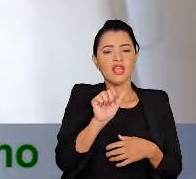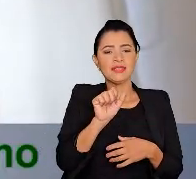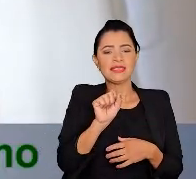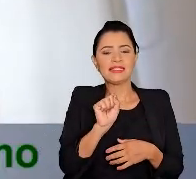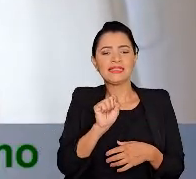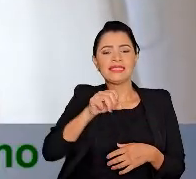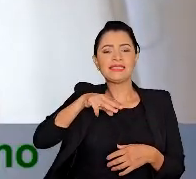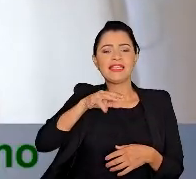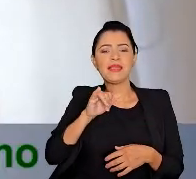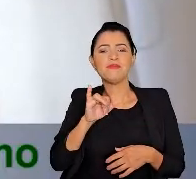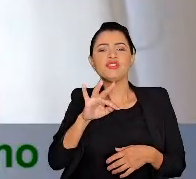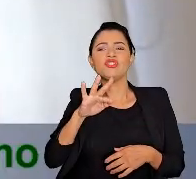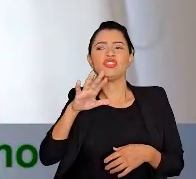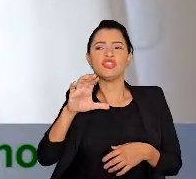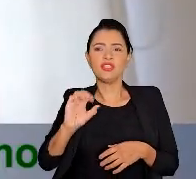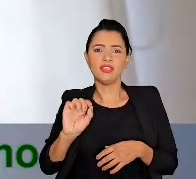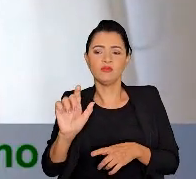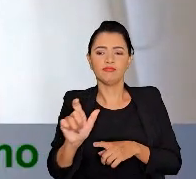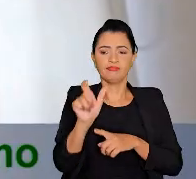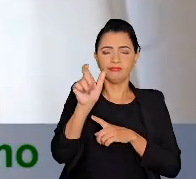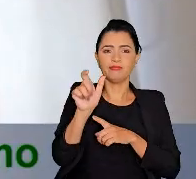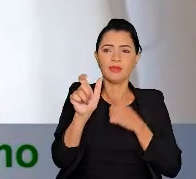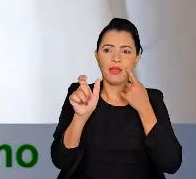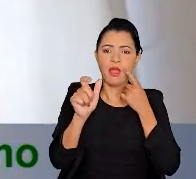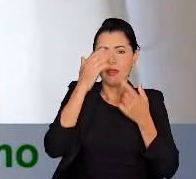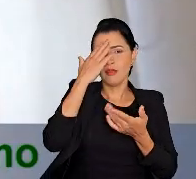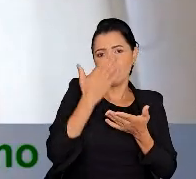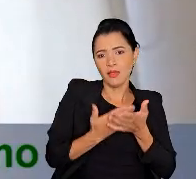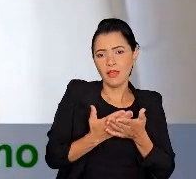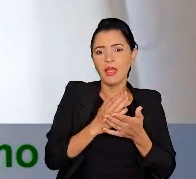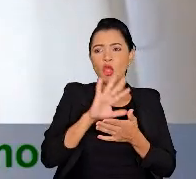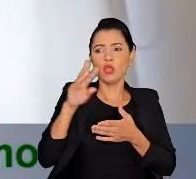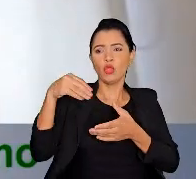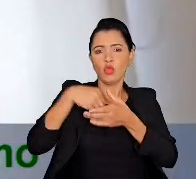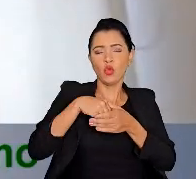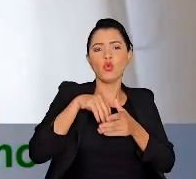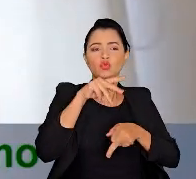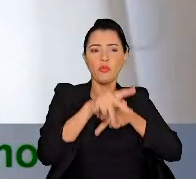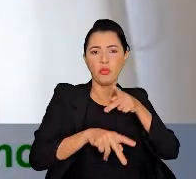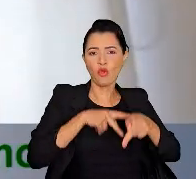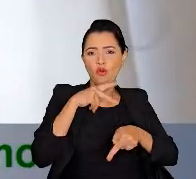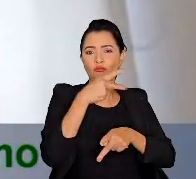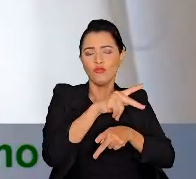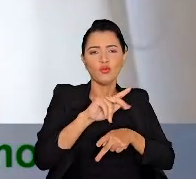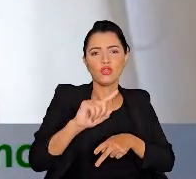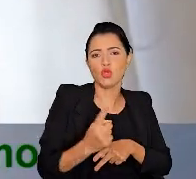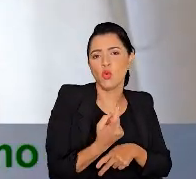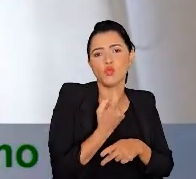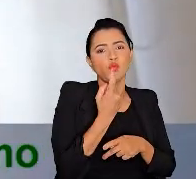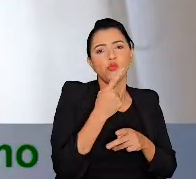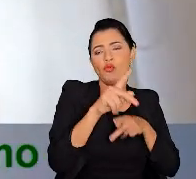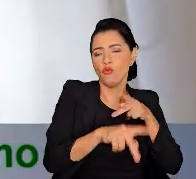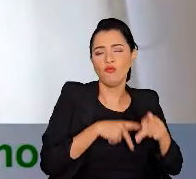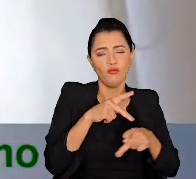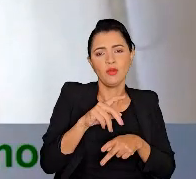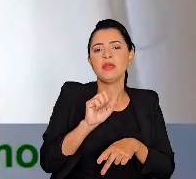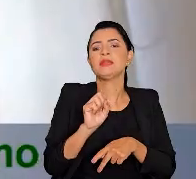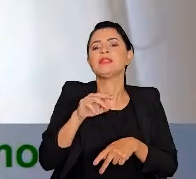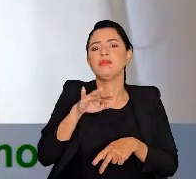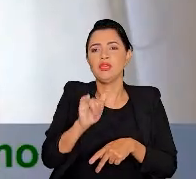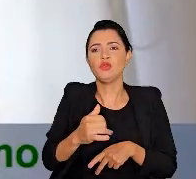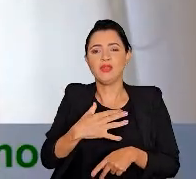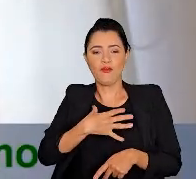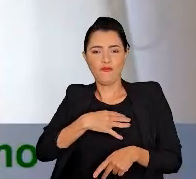provoca, levando a crer que a versão engloba todos os povos semitas, e a utilização oportunista do termo,